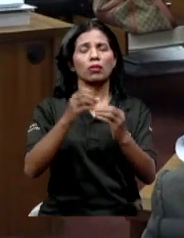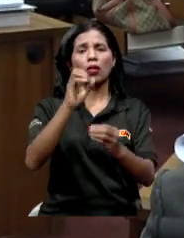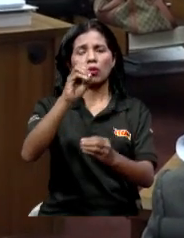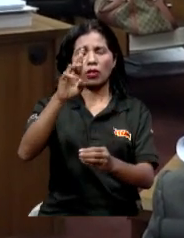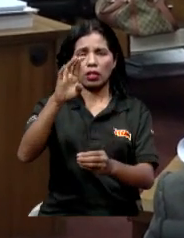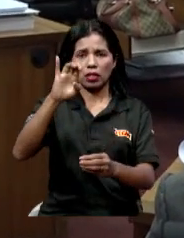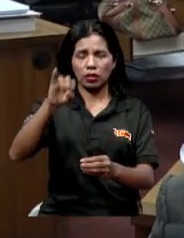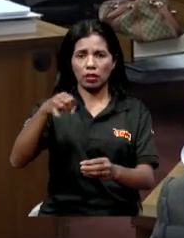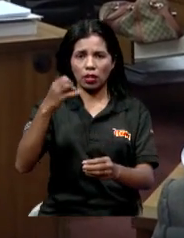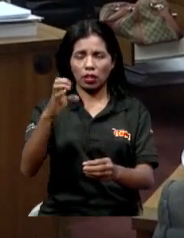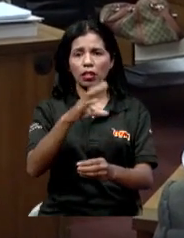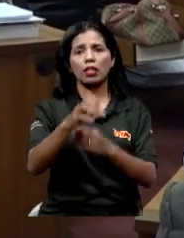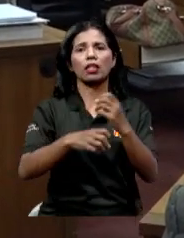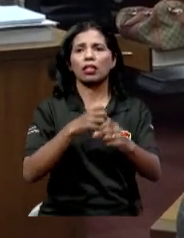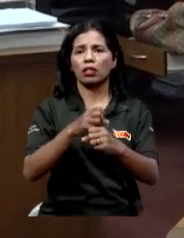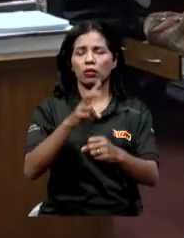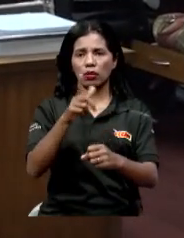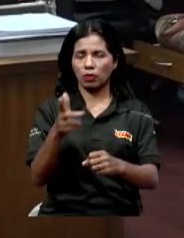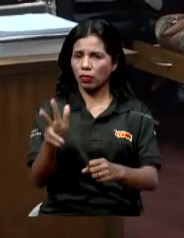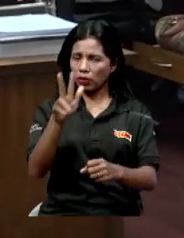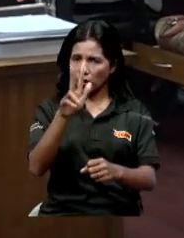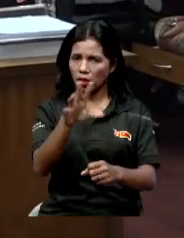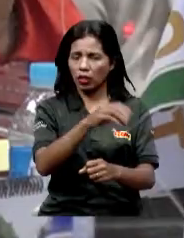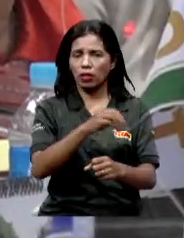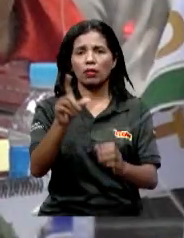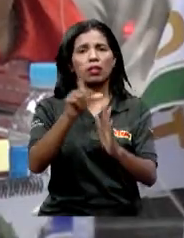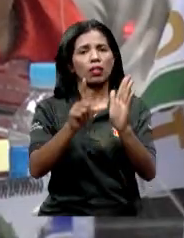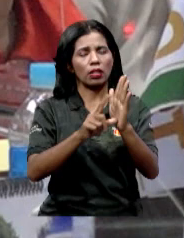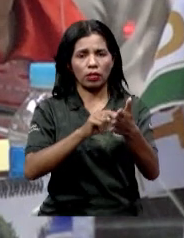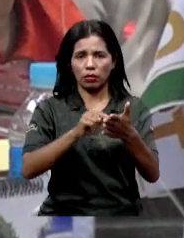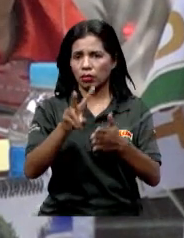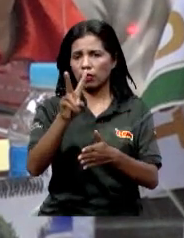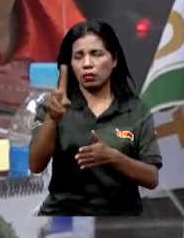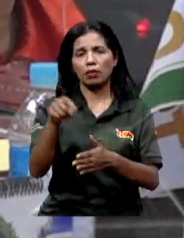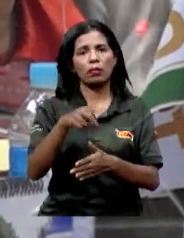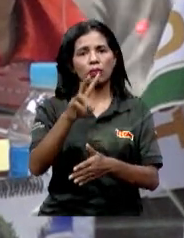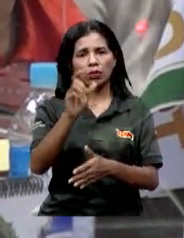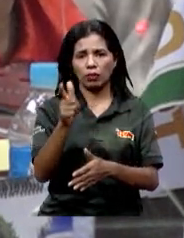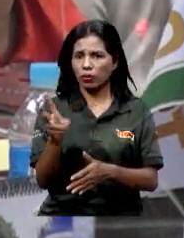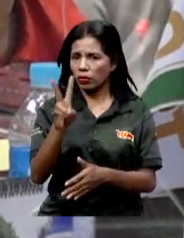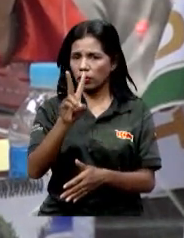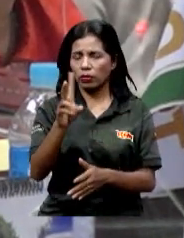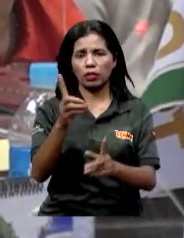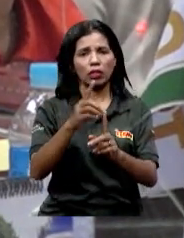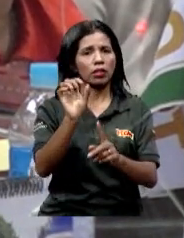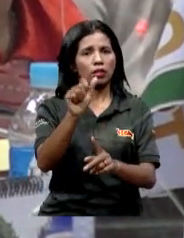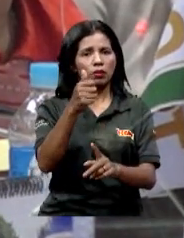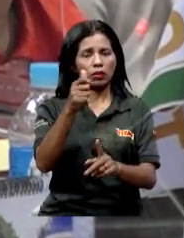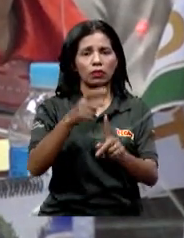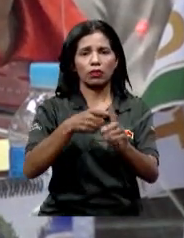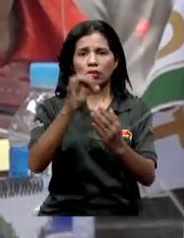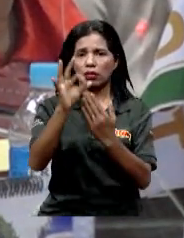geral estado, ba tina ring rua rua 1905, no lei número rua, bararing rua rua 1905, lorong san nulo, fulan